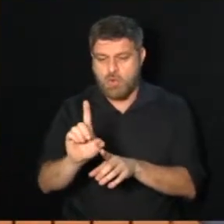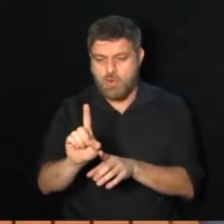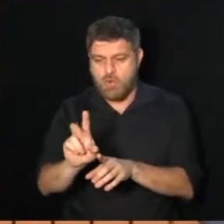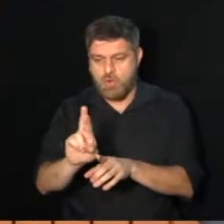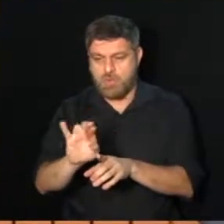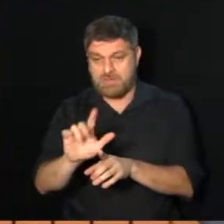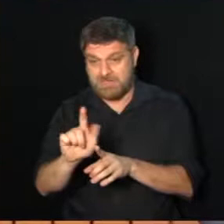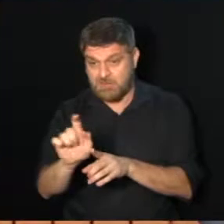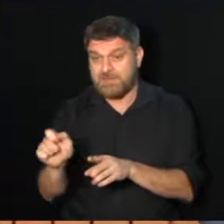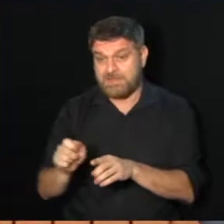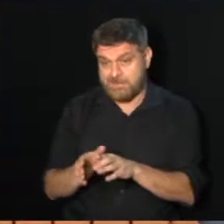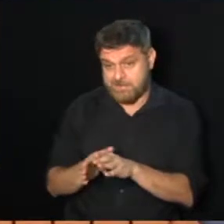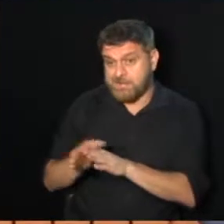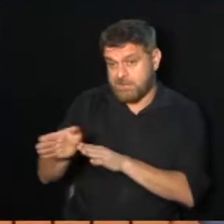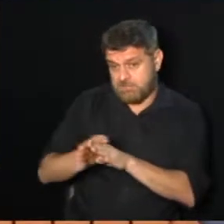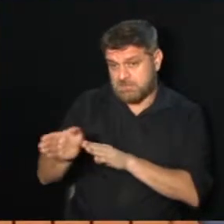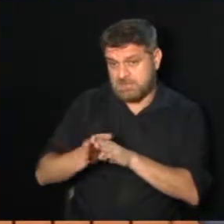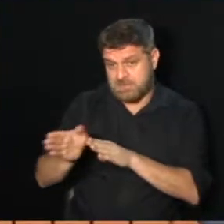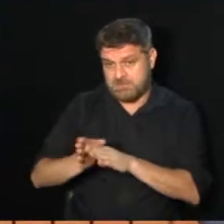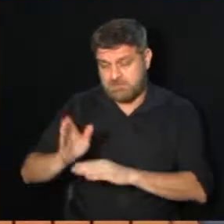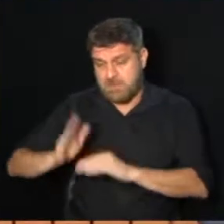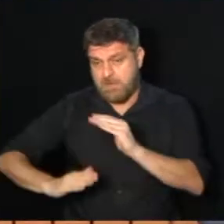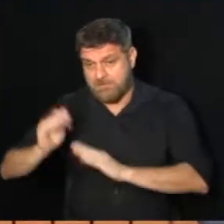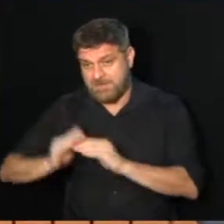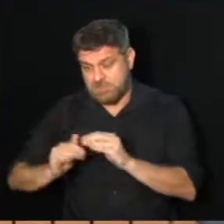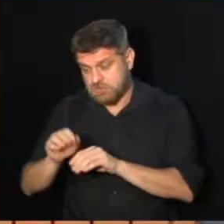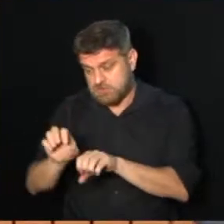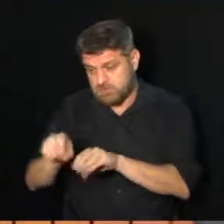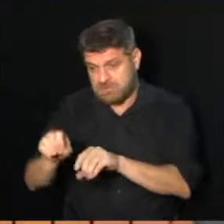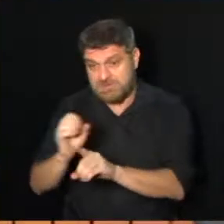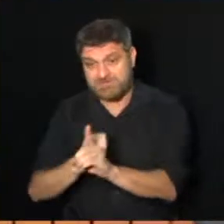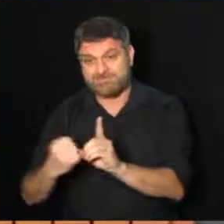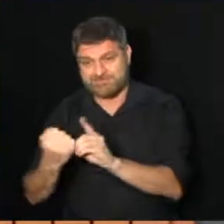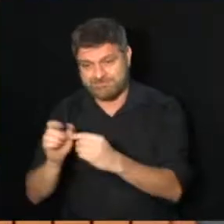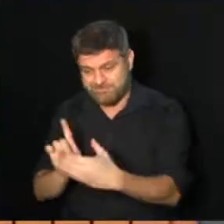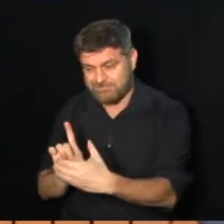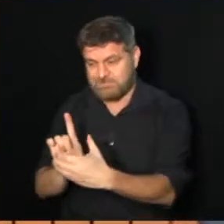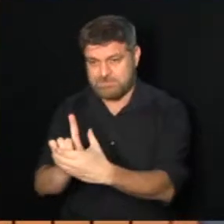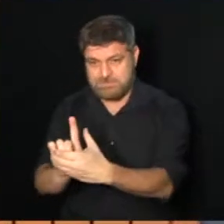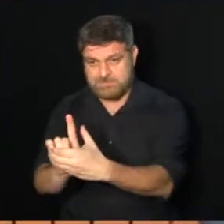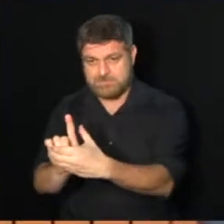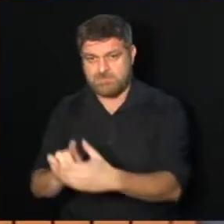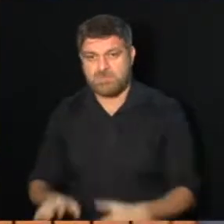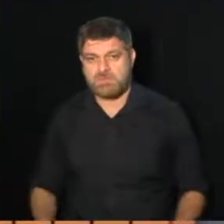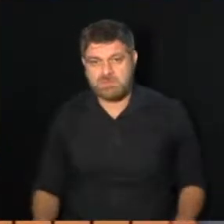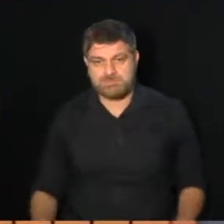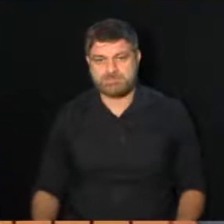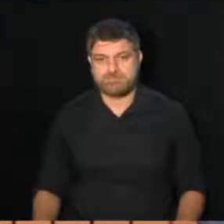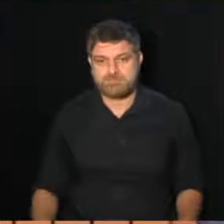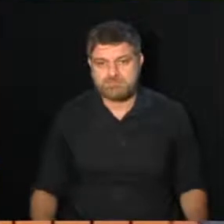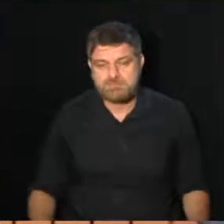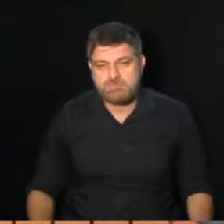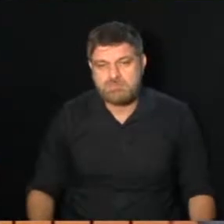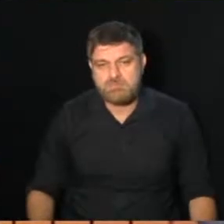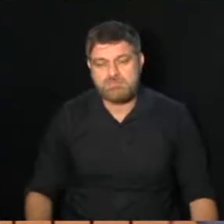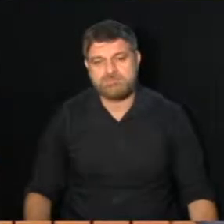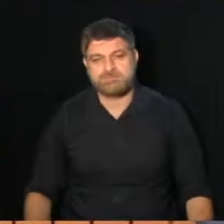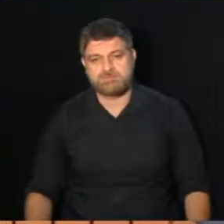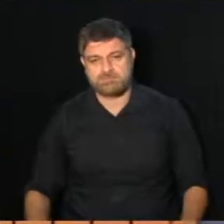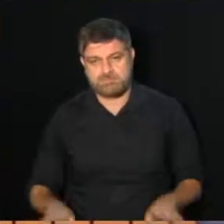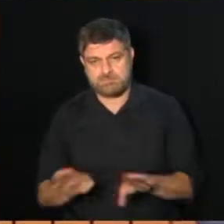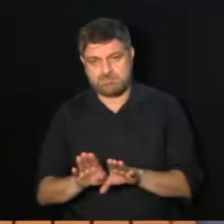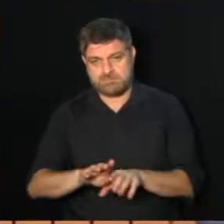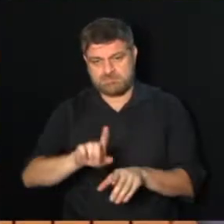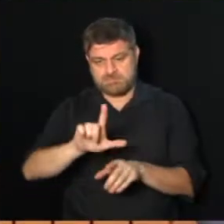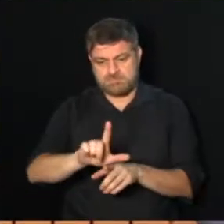de medida socioeducativa, CETALA, Sociedade Educativa de Trabalho e Assistência de Liberdade Assistida. Senhor